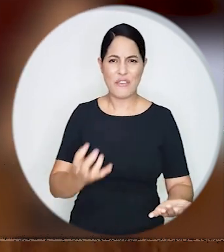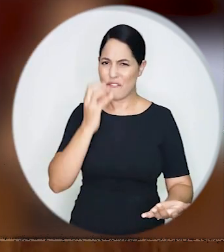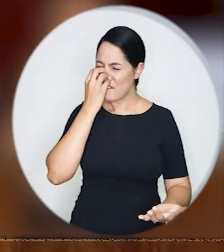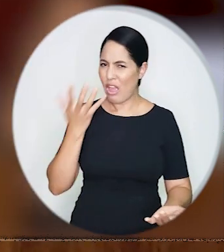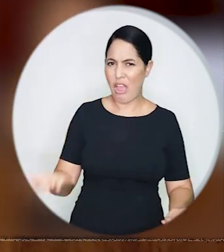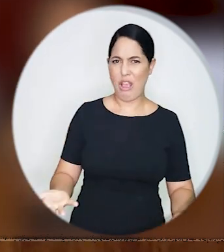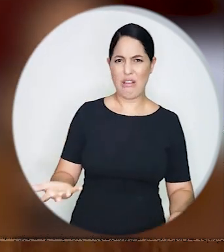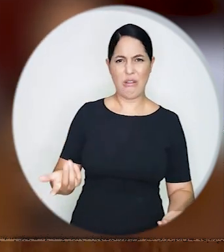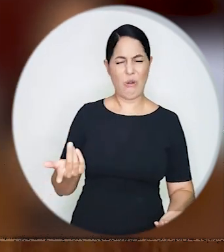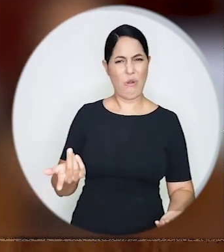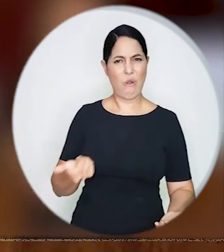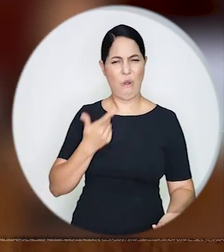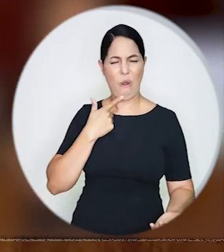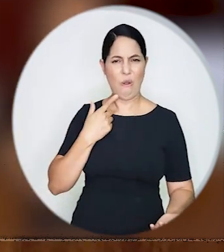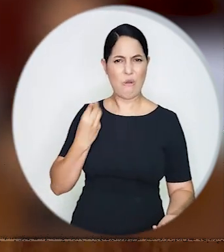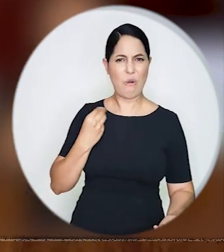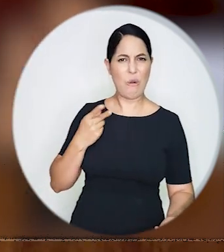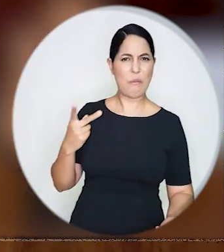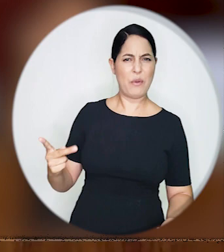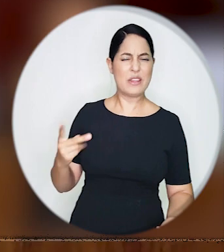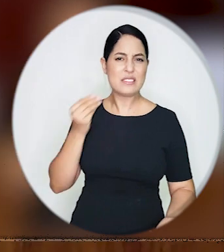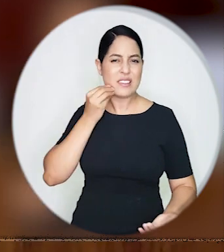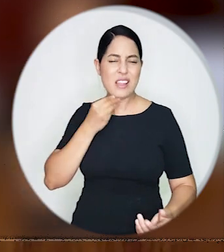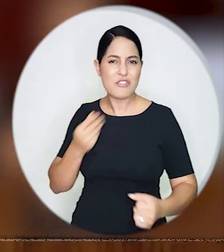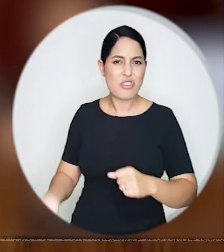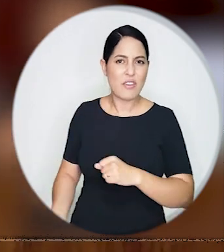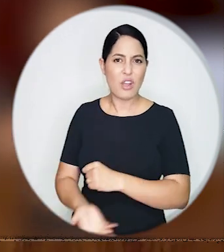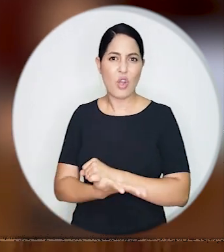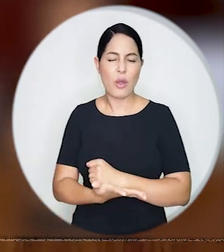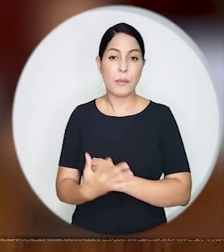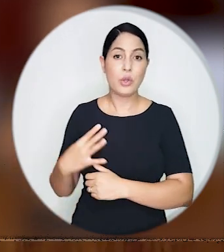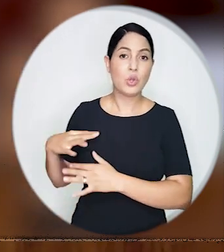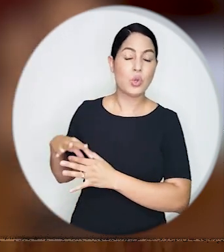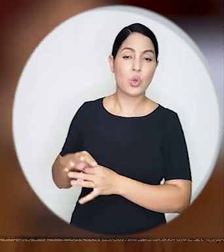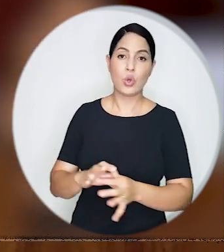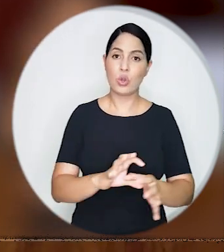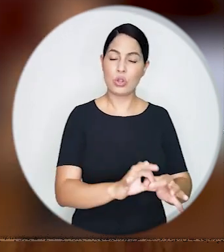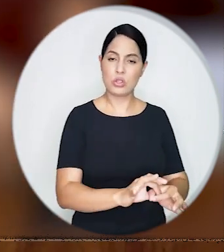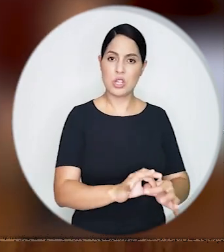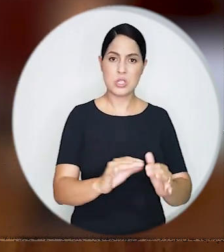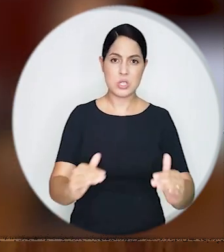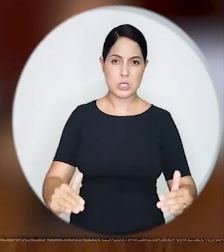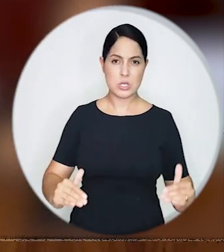vexatória, desonrosa e covarde de tentativa